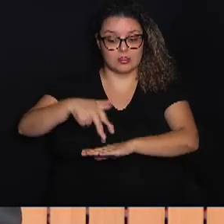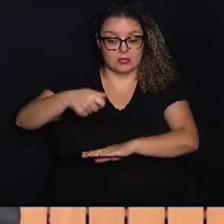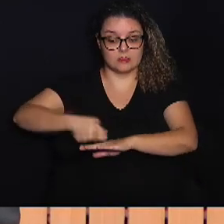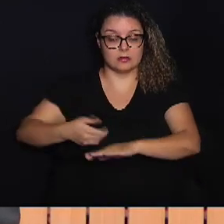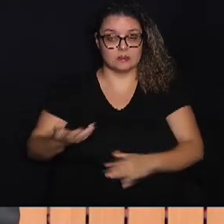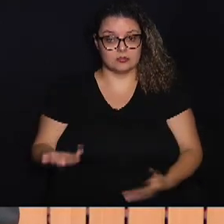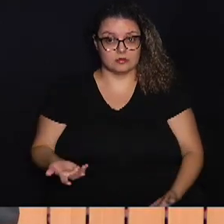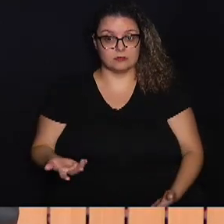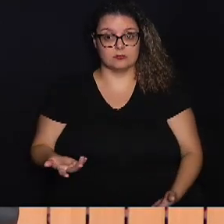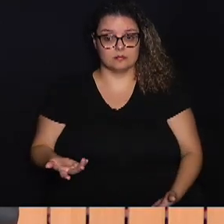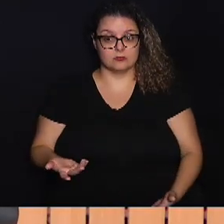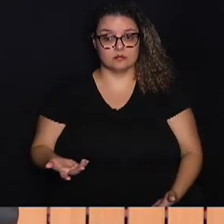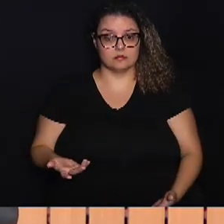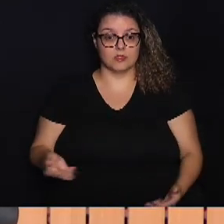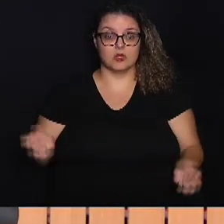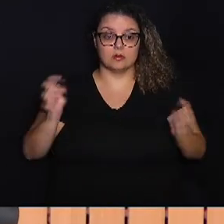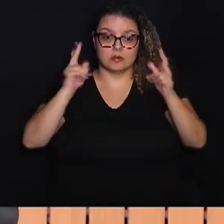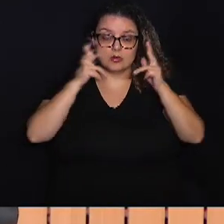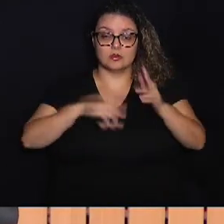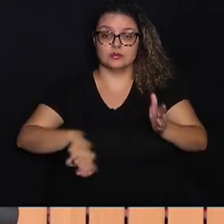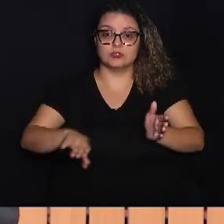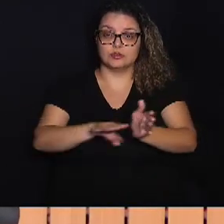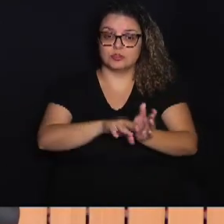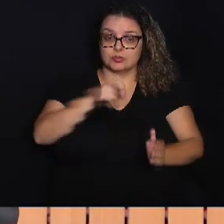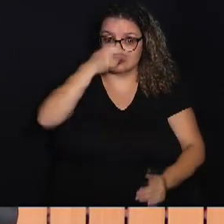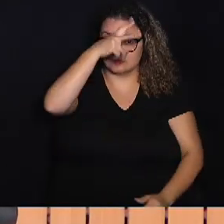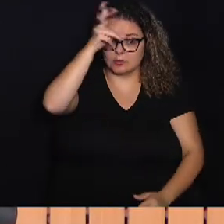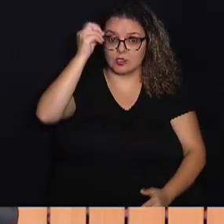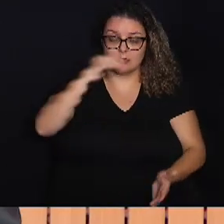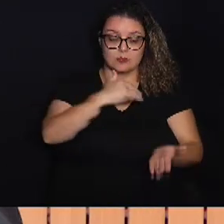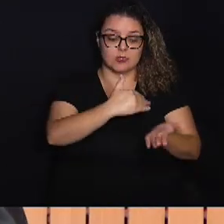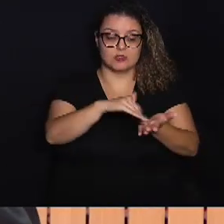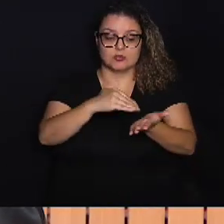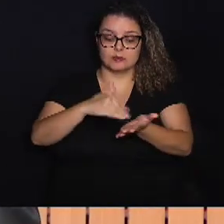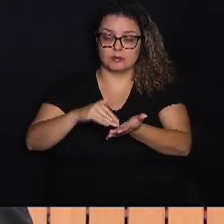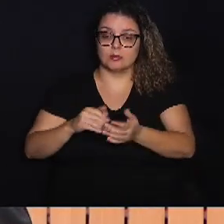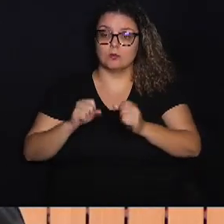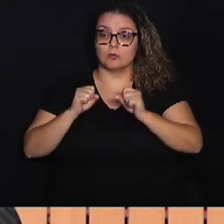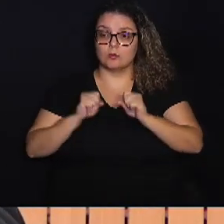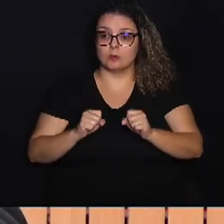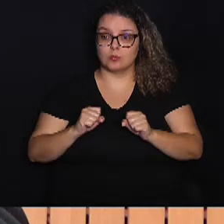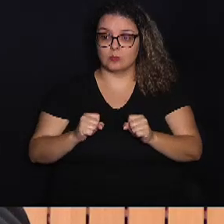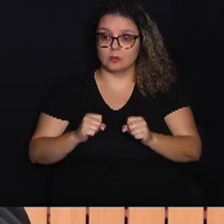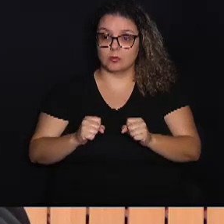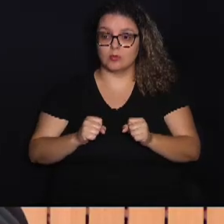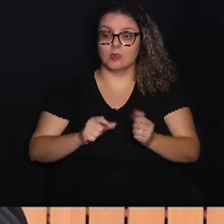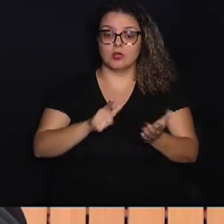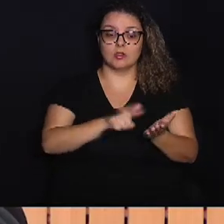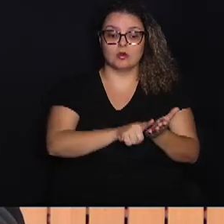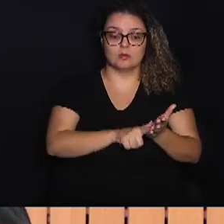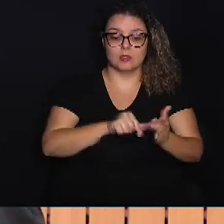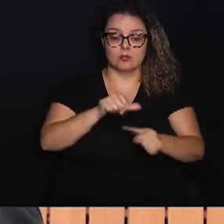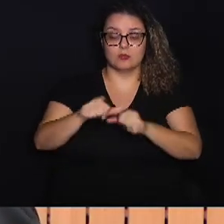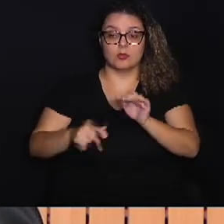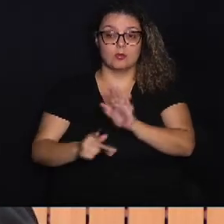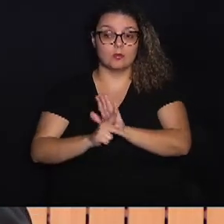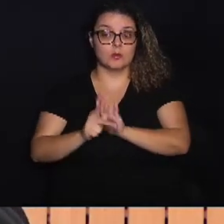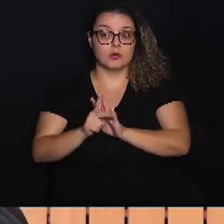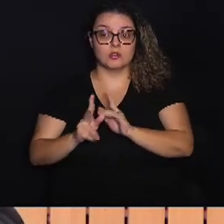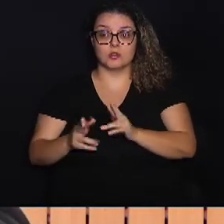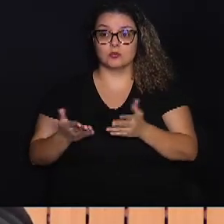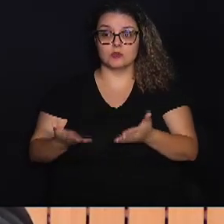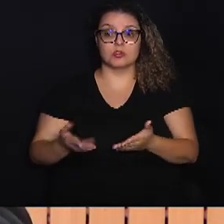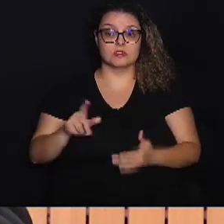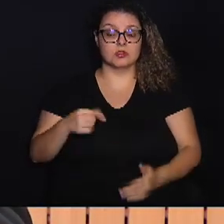eh esse Alerta chegue ao prefeito aos secretários e que possa tirar do Papel projeto como esse que é